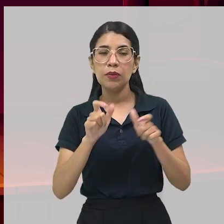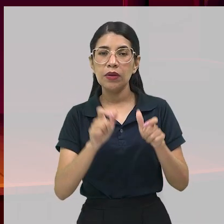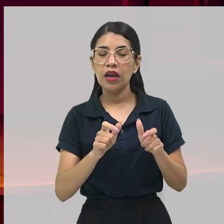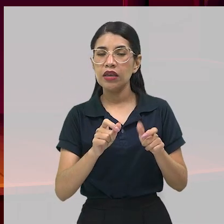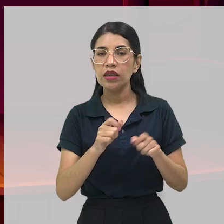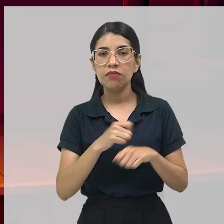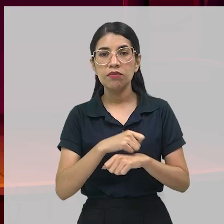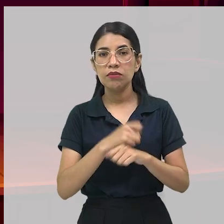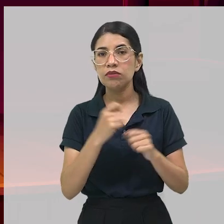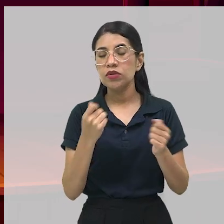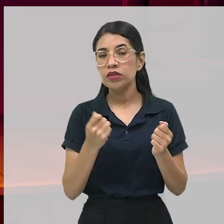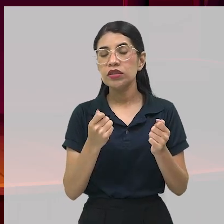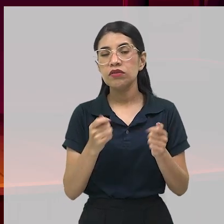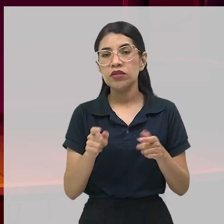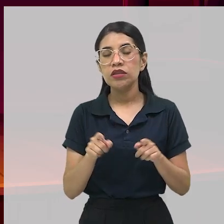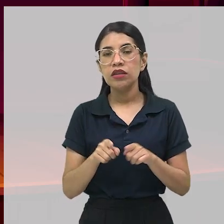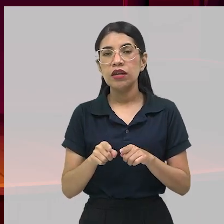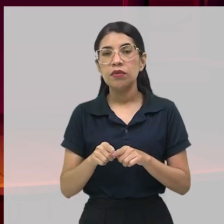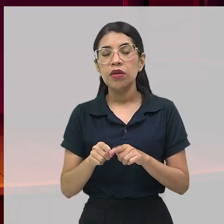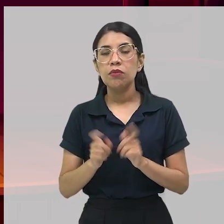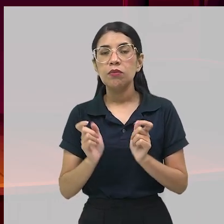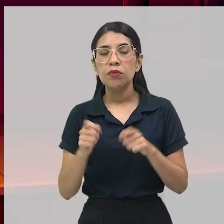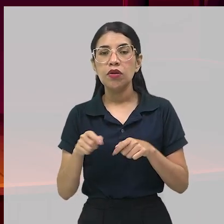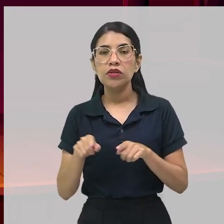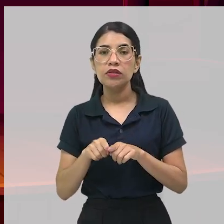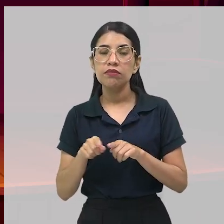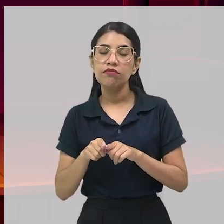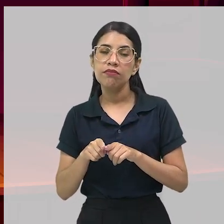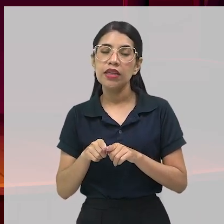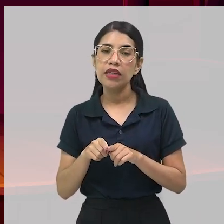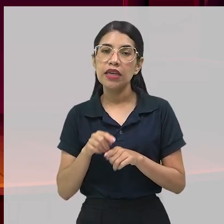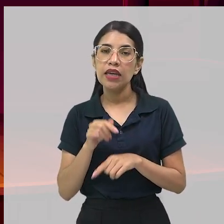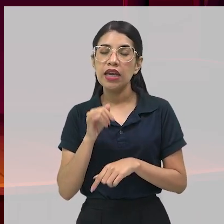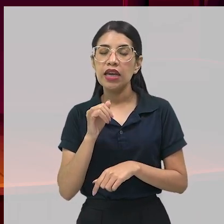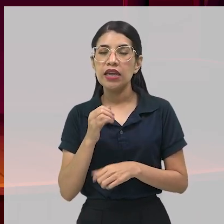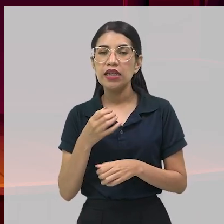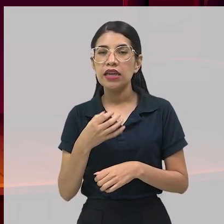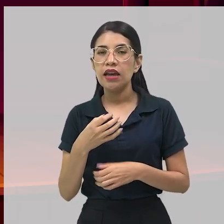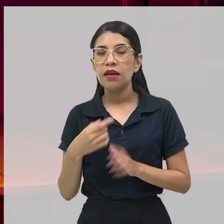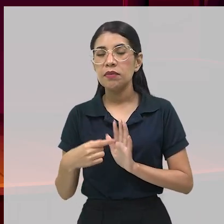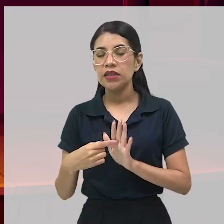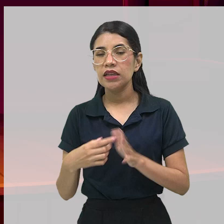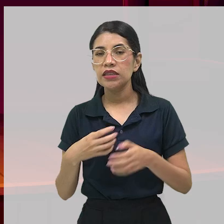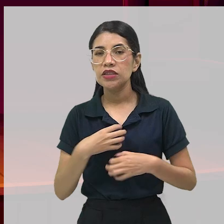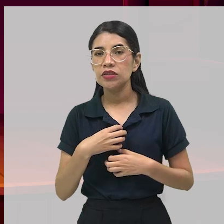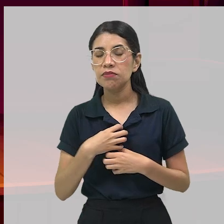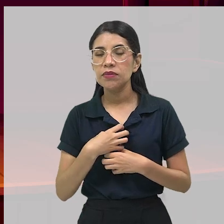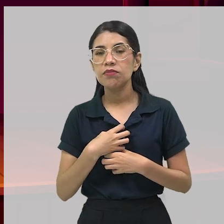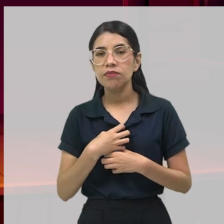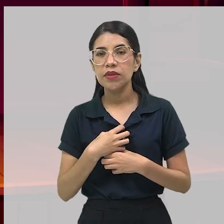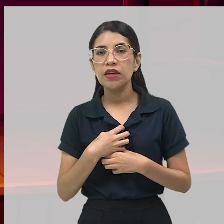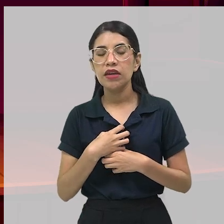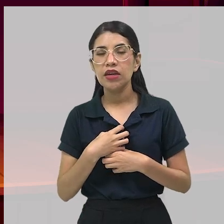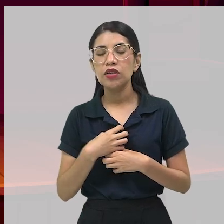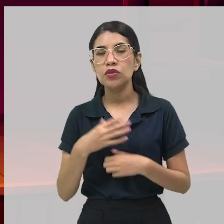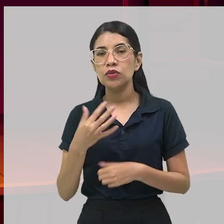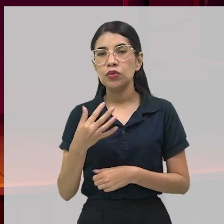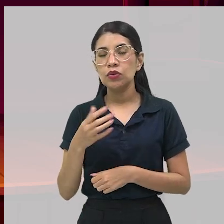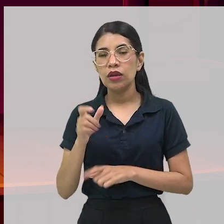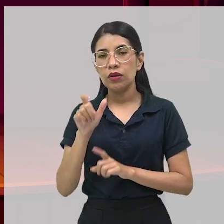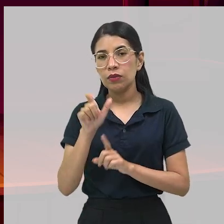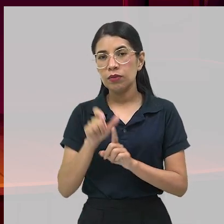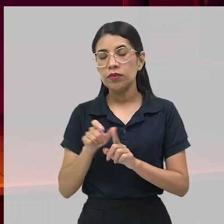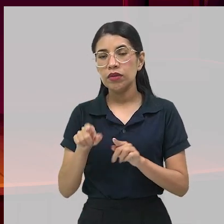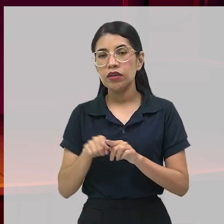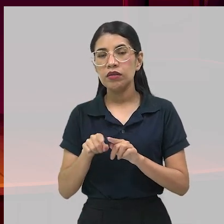improváveis ou impossíveis, até mesmo sugerir estados emocionais e psicológicos do